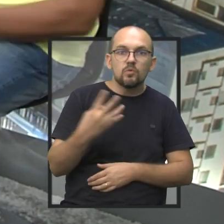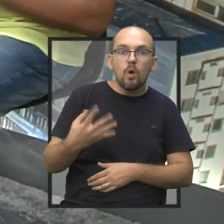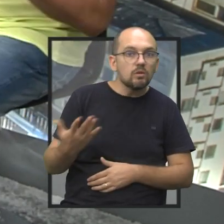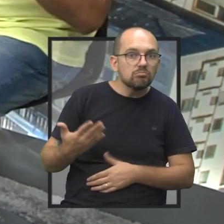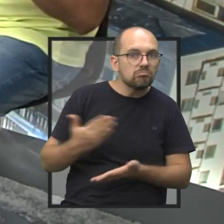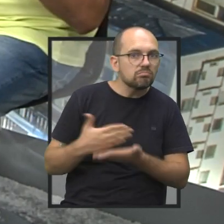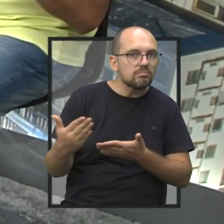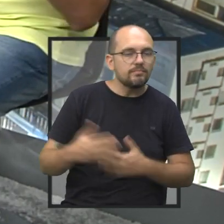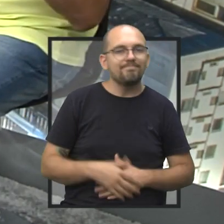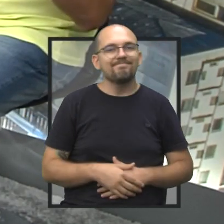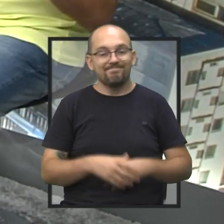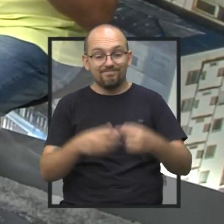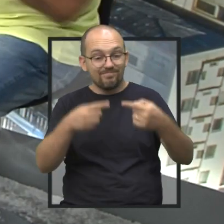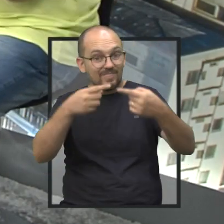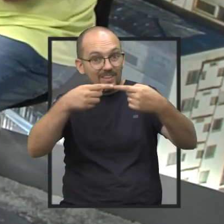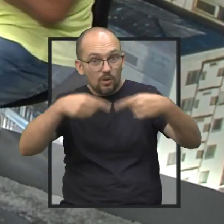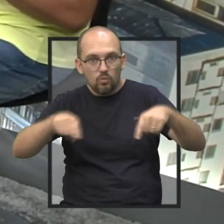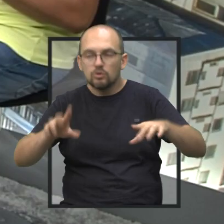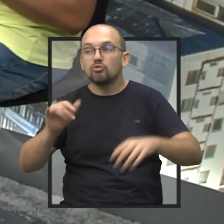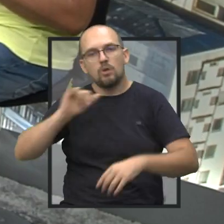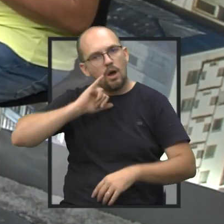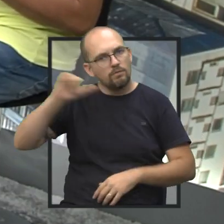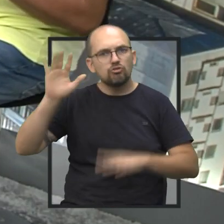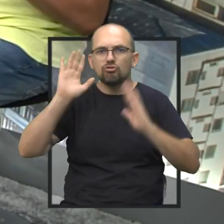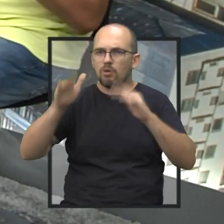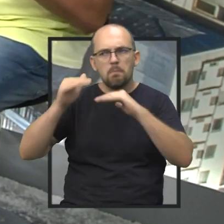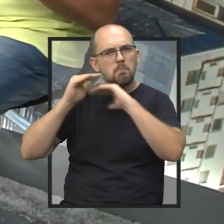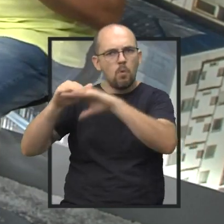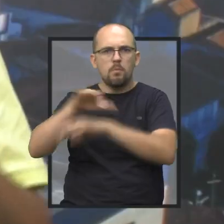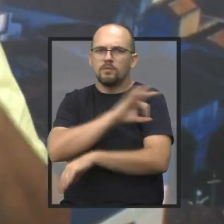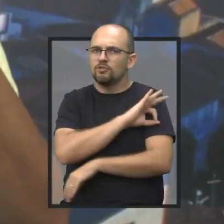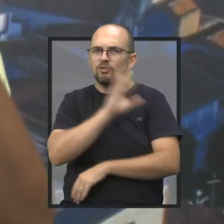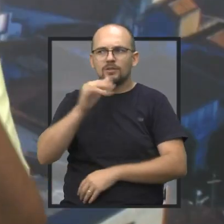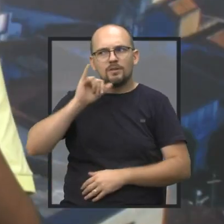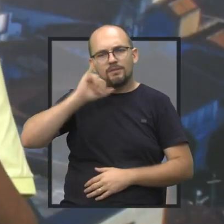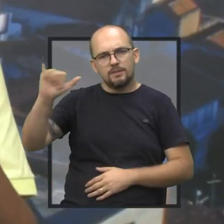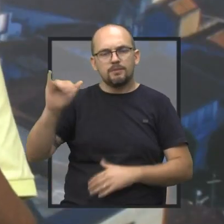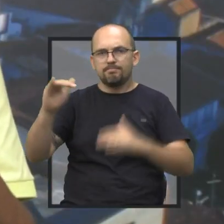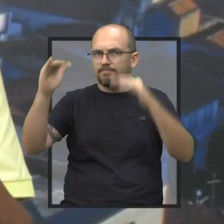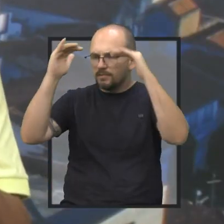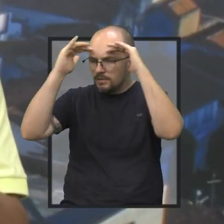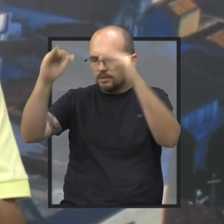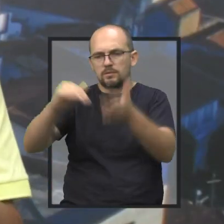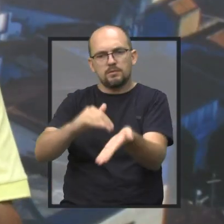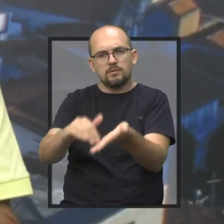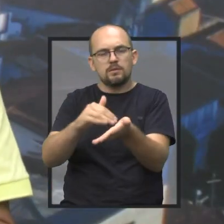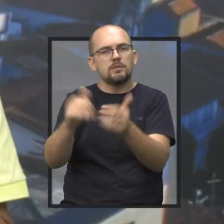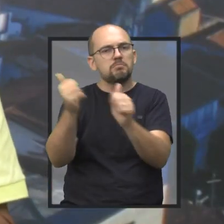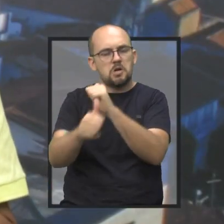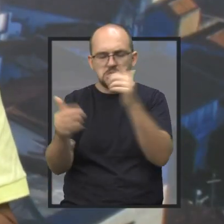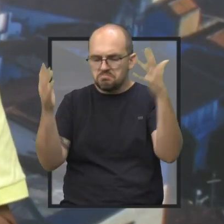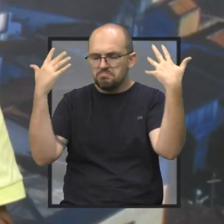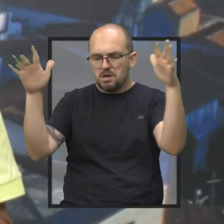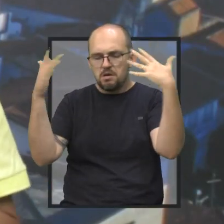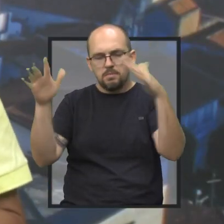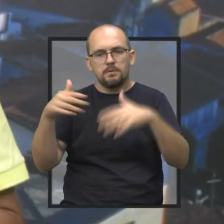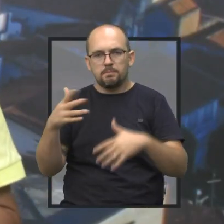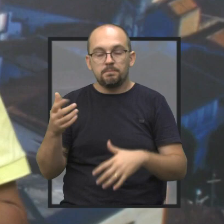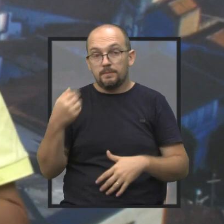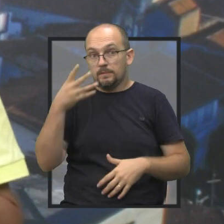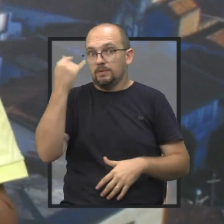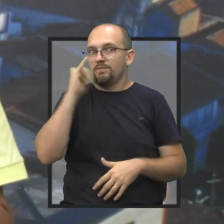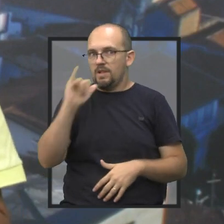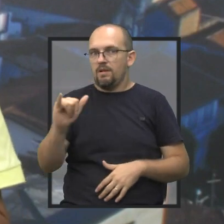A inauguração já fala aqui publicamente, já avisei o prefeito. E já respeito também o secretário de esporte, parabéns para ele também, que eu esqueci,